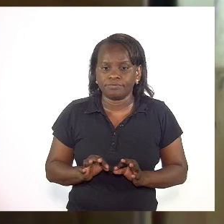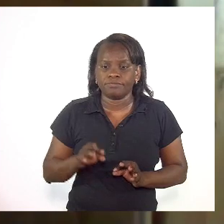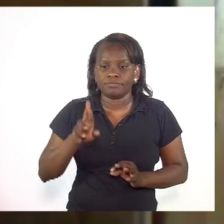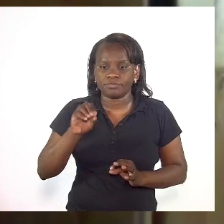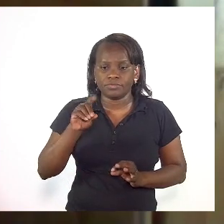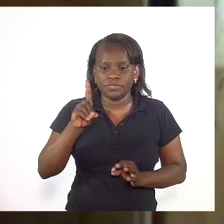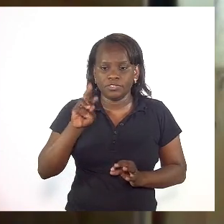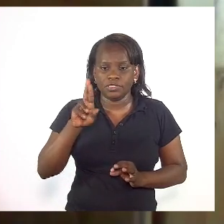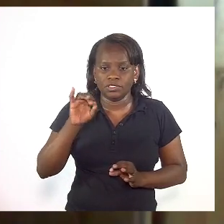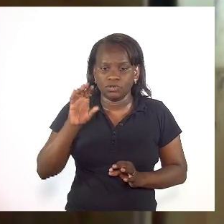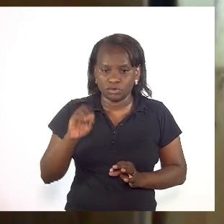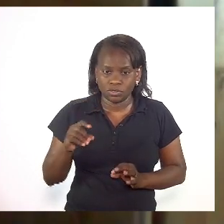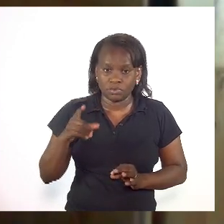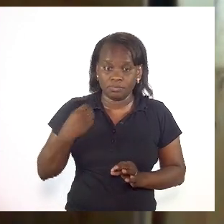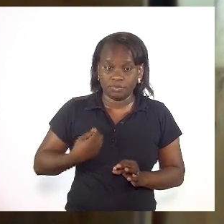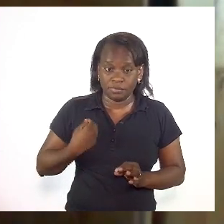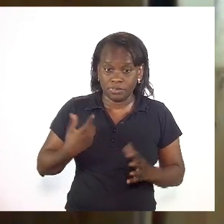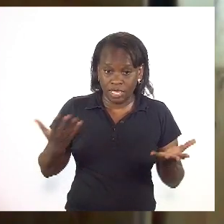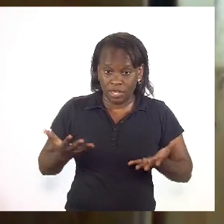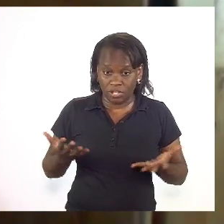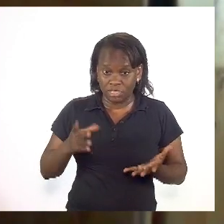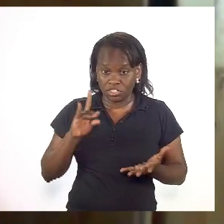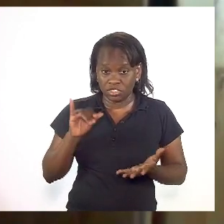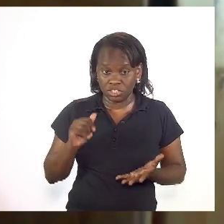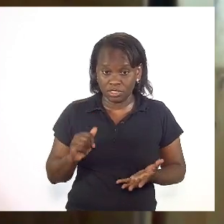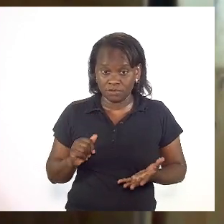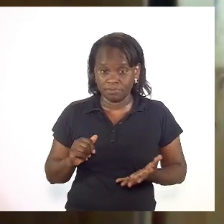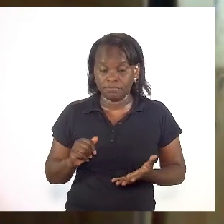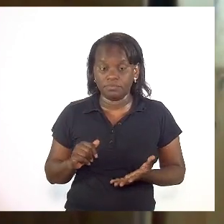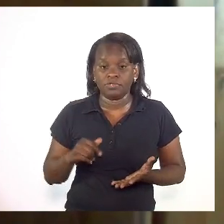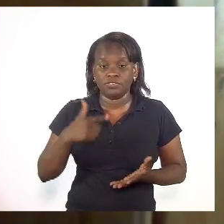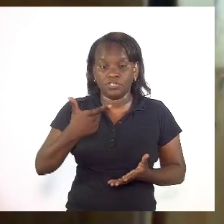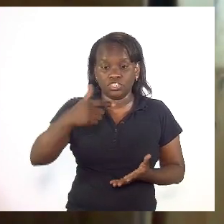Rodrigo Bacelar, na presente data,